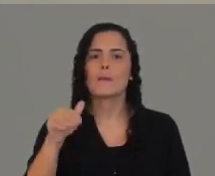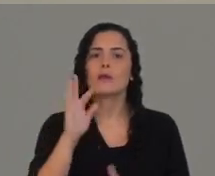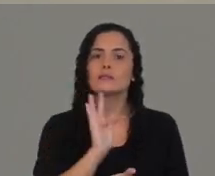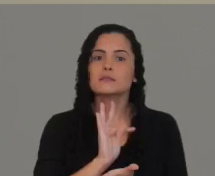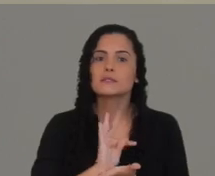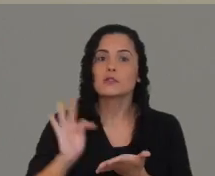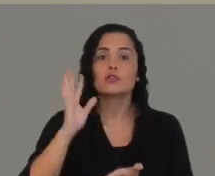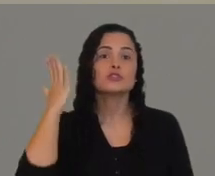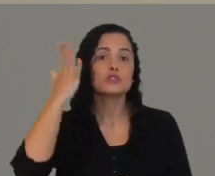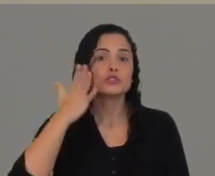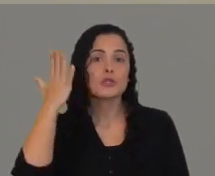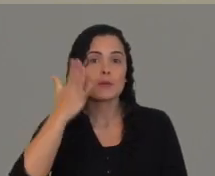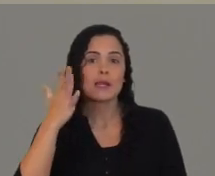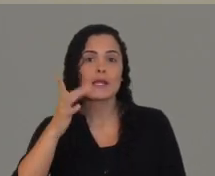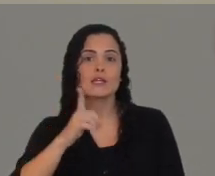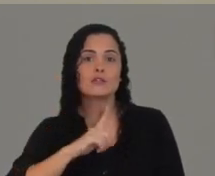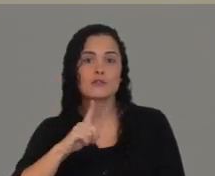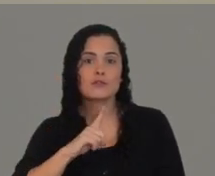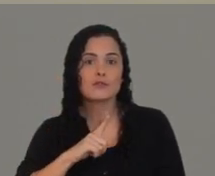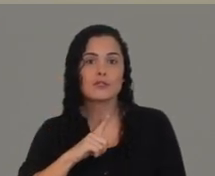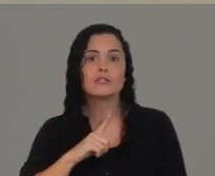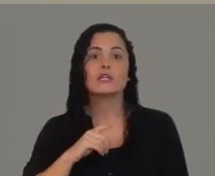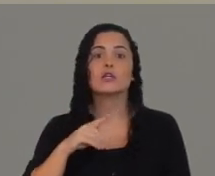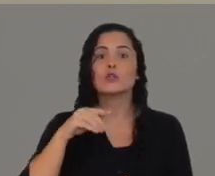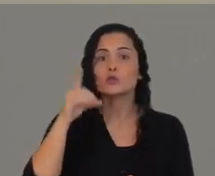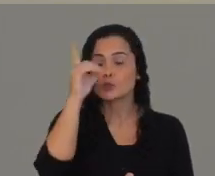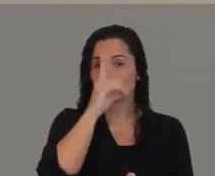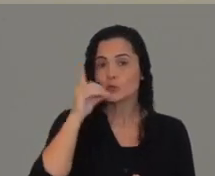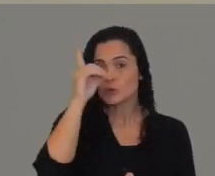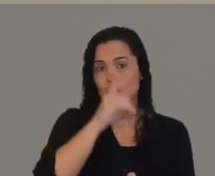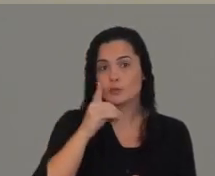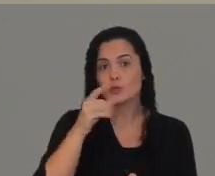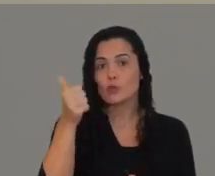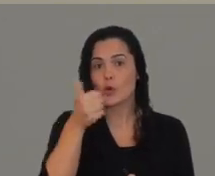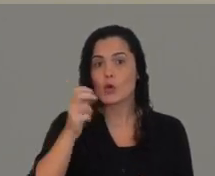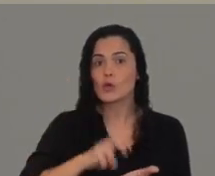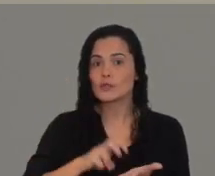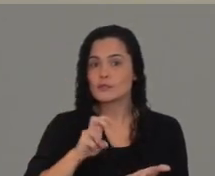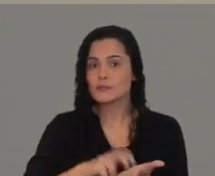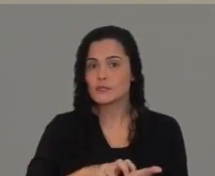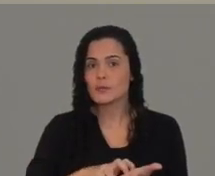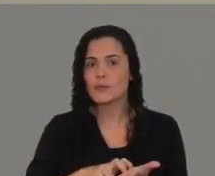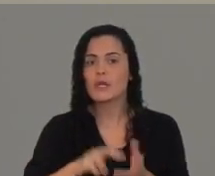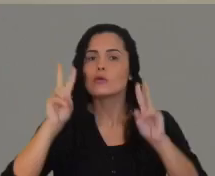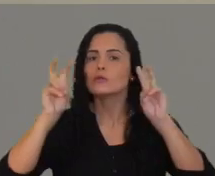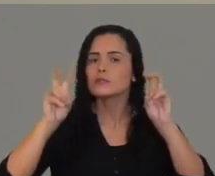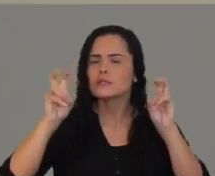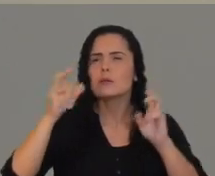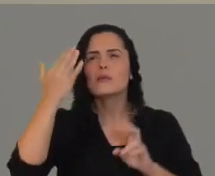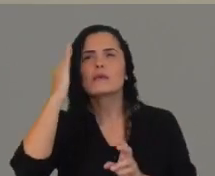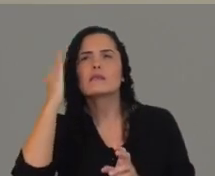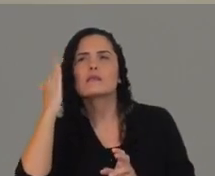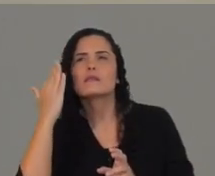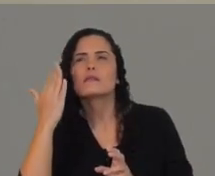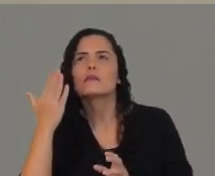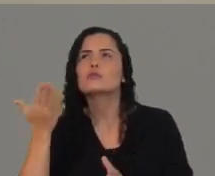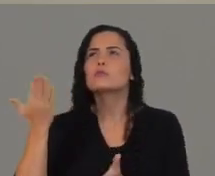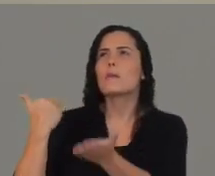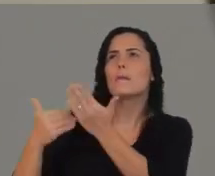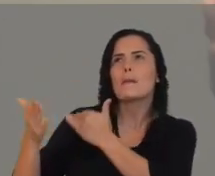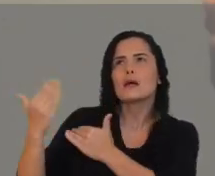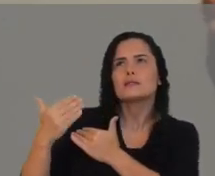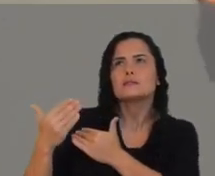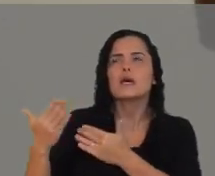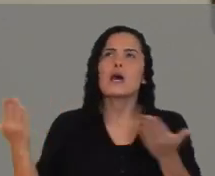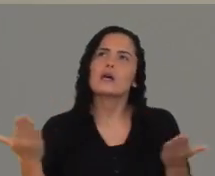11 horas, no sexto andar, e contará com a presença da palestrante Cristiane Ferreira. Lembrando que o tema é Compreendendo as relações